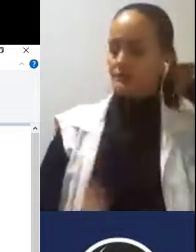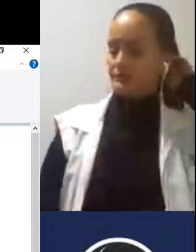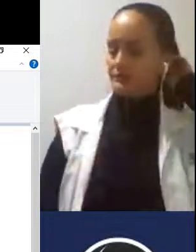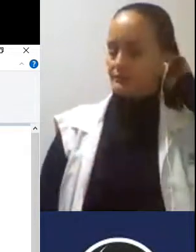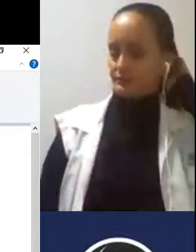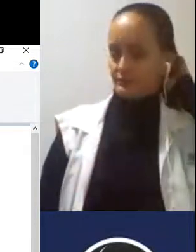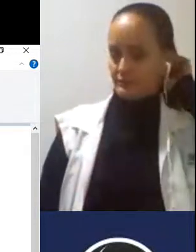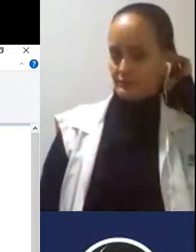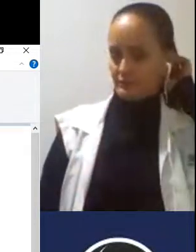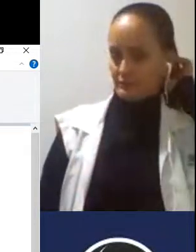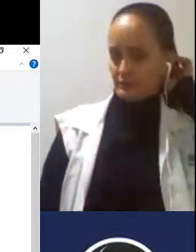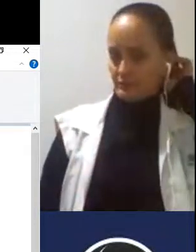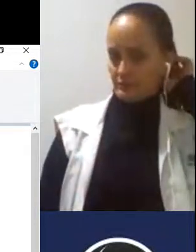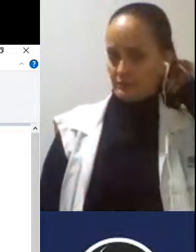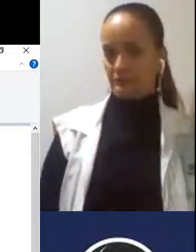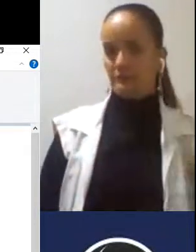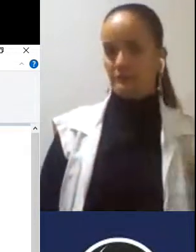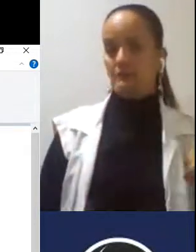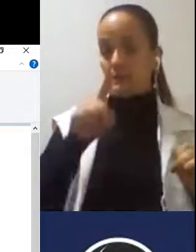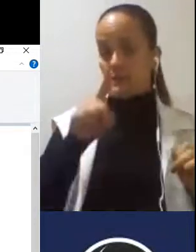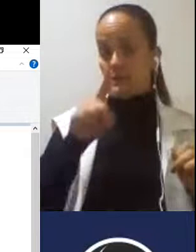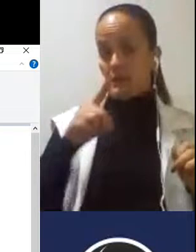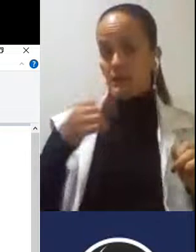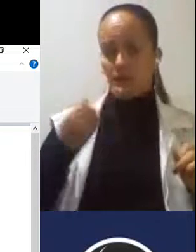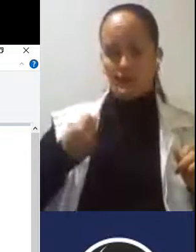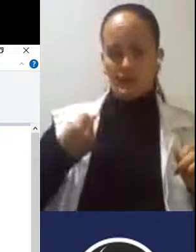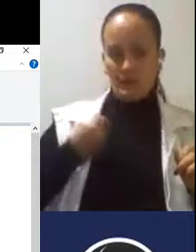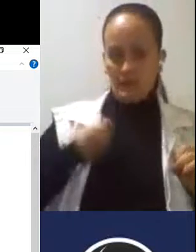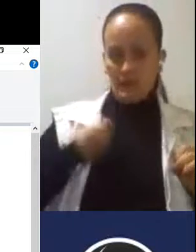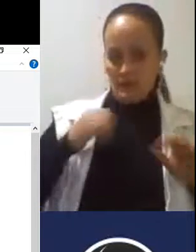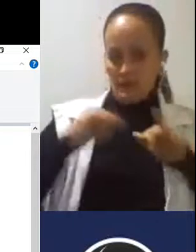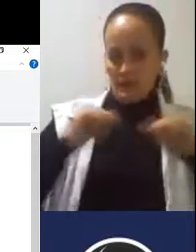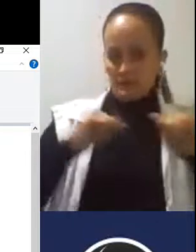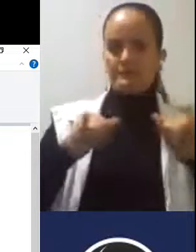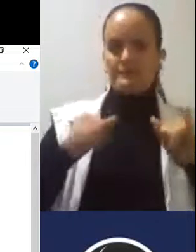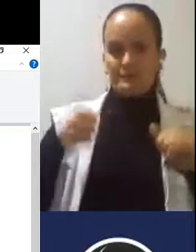Essa informação que a gente tem aqui, ó, vocês estão vendo minha tela?